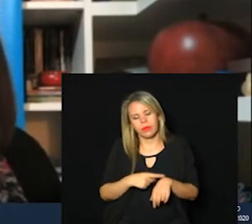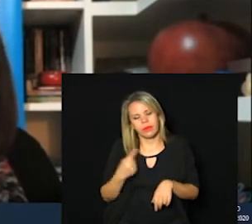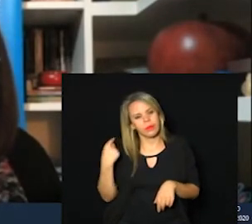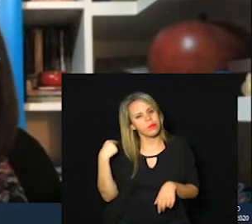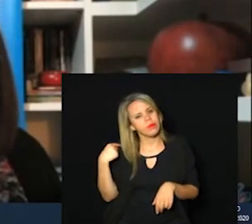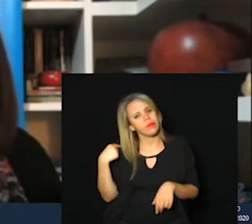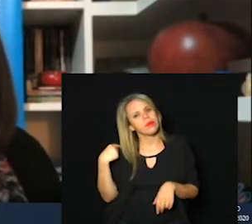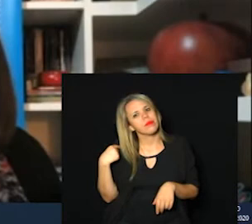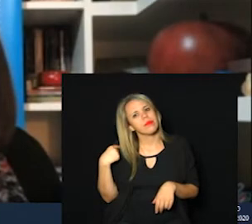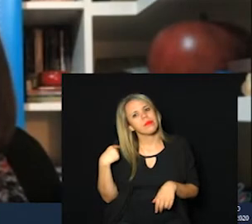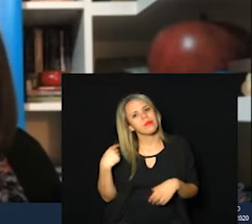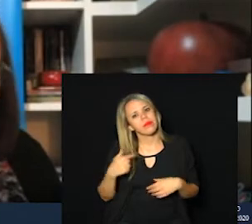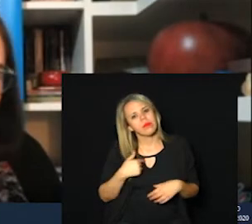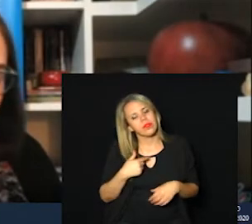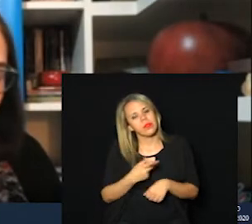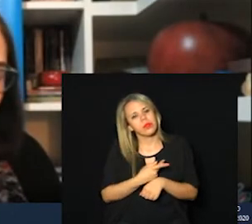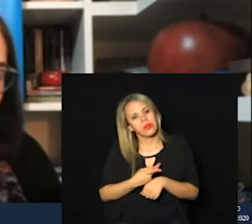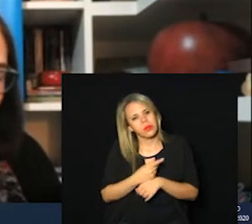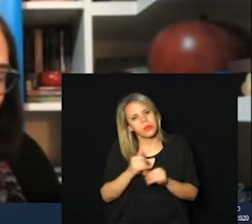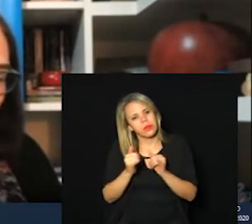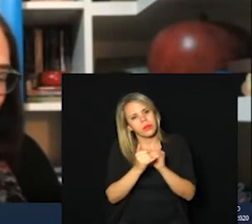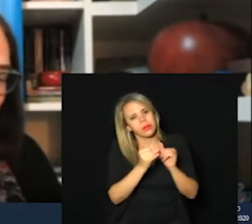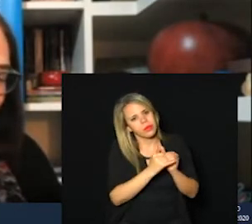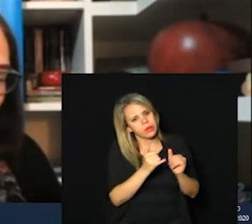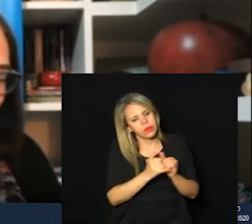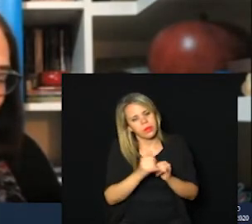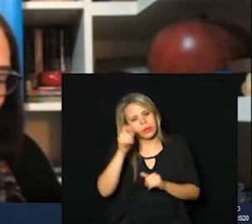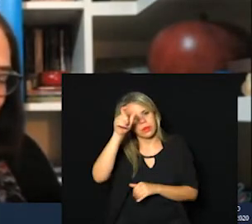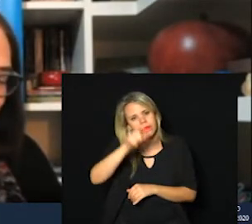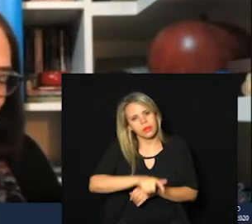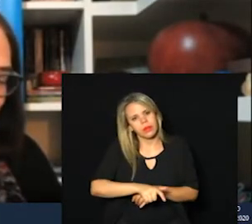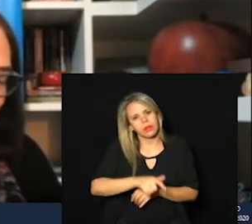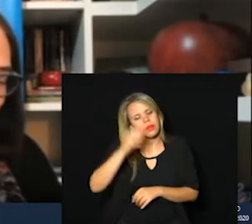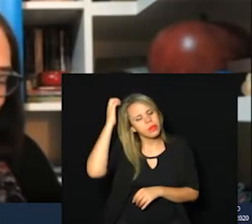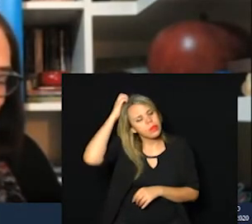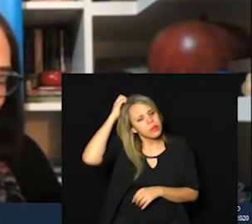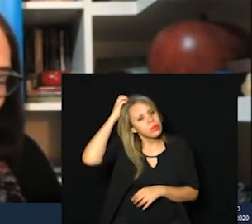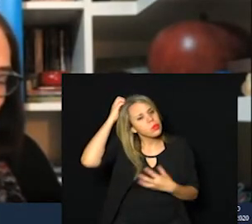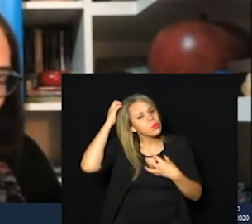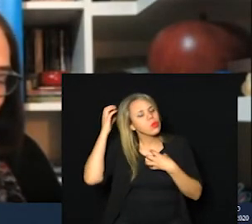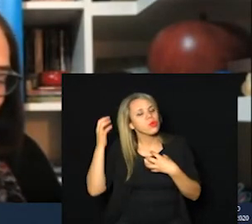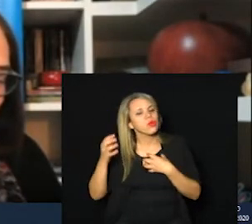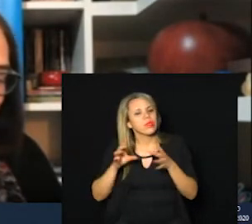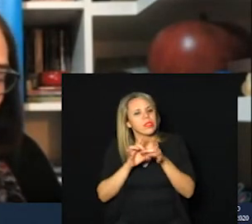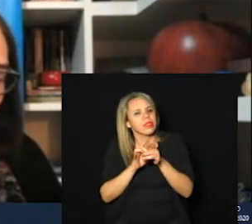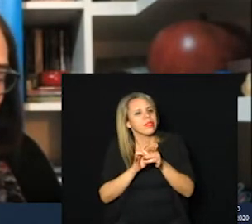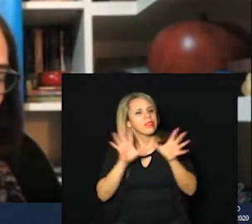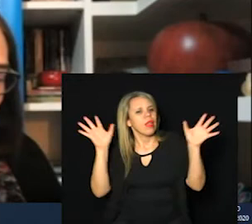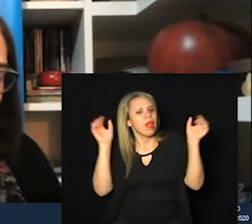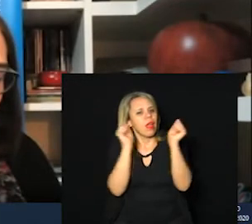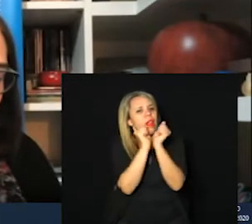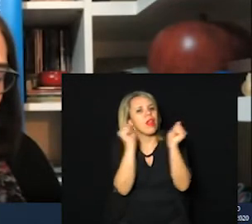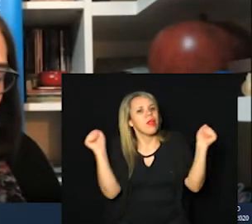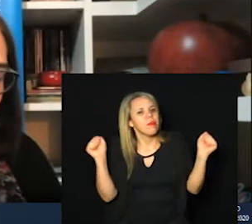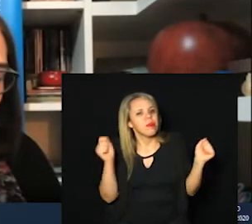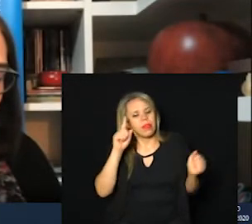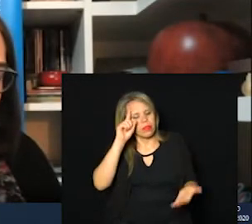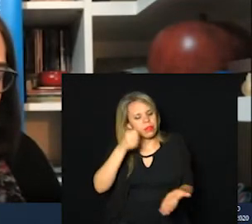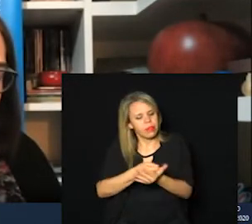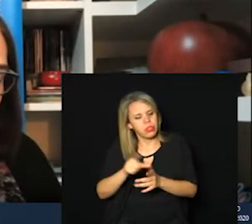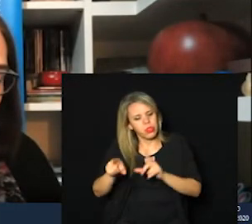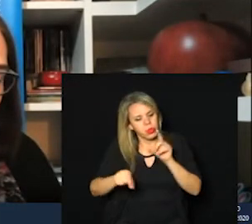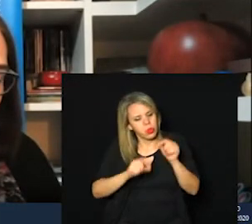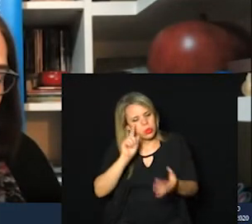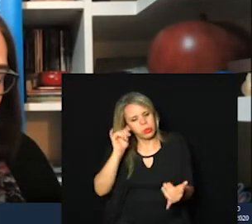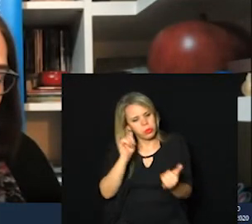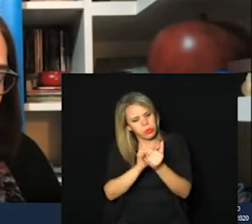no qual eu procurei perdoar uma pessoa e como eu me senti livre por ter decidido perdoar e